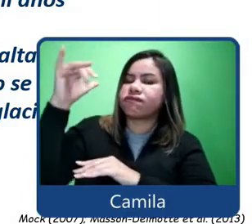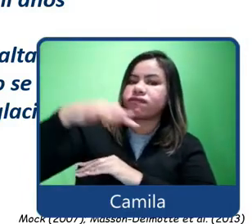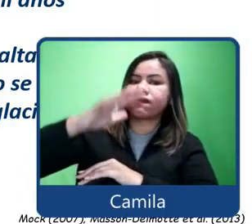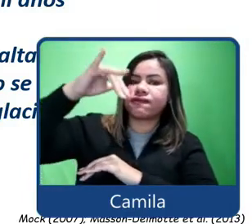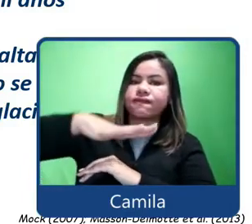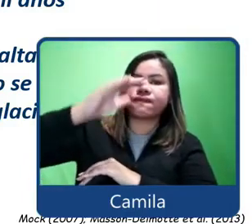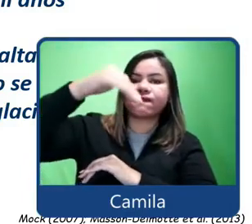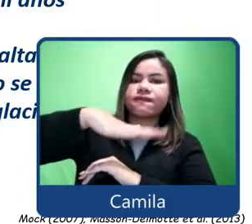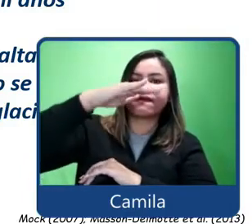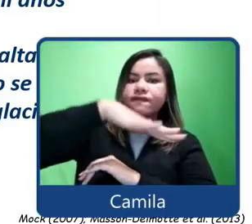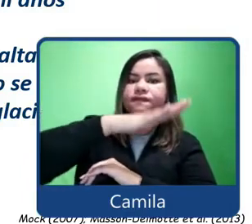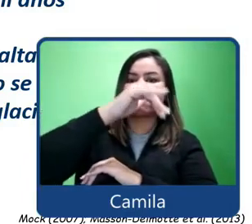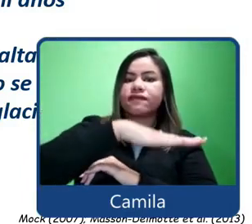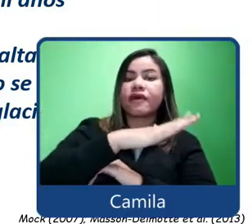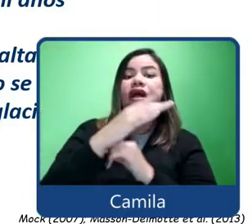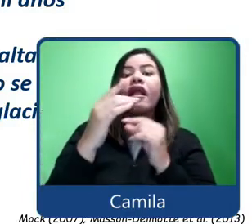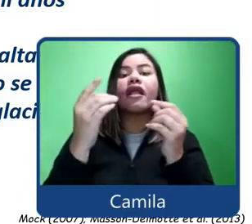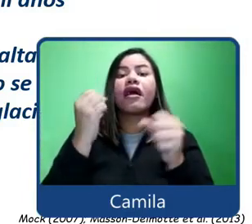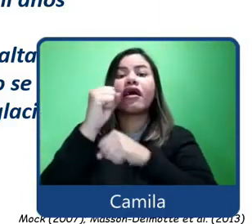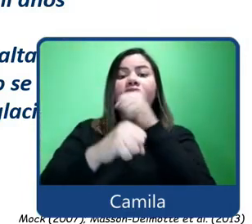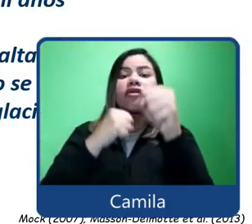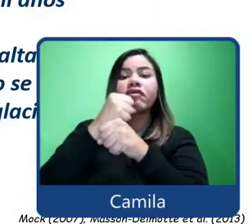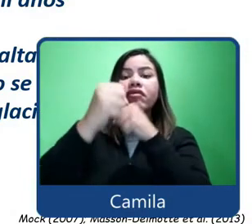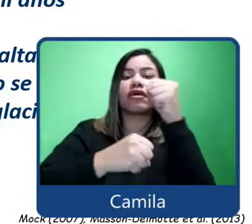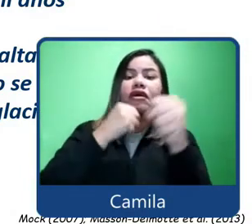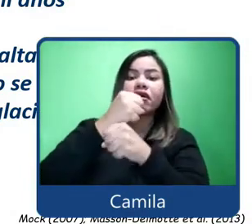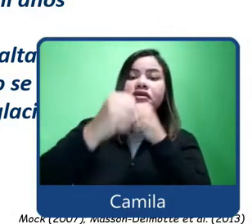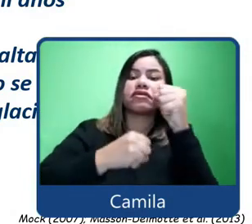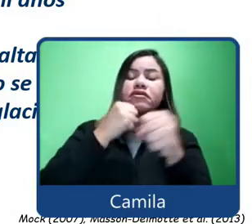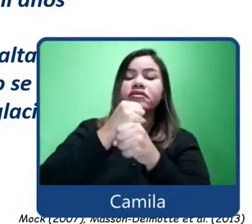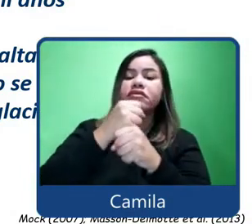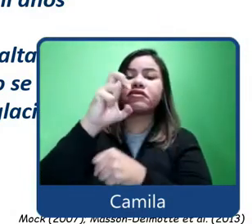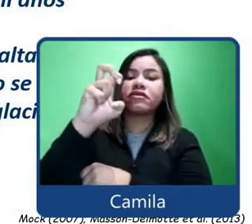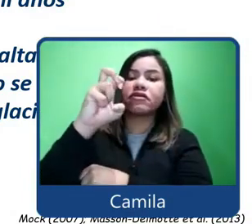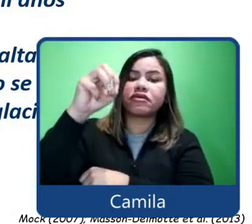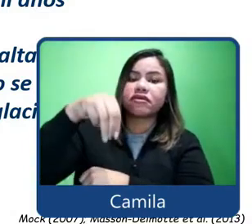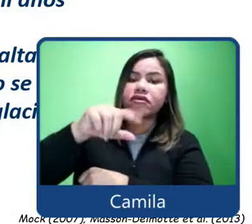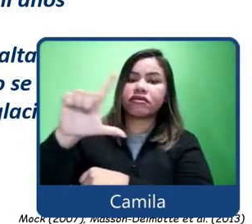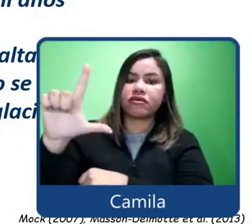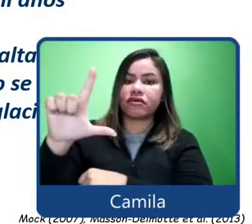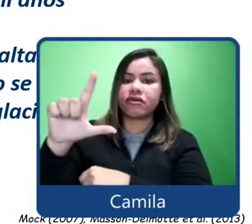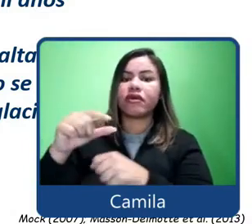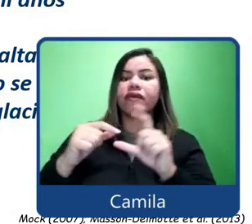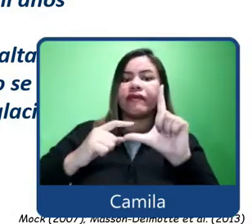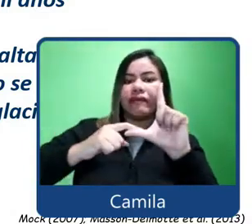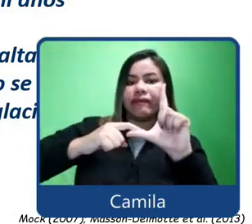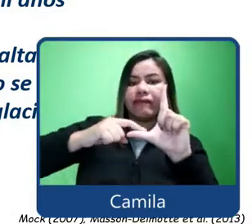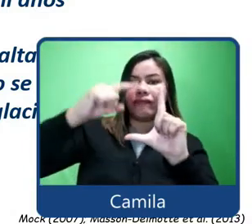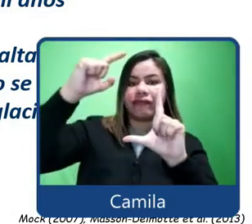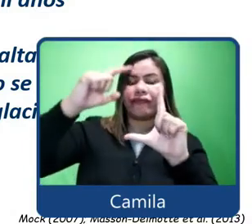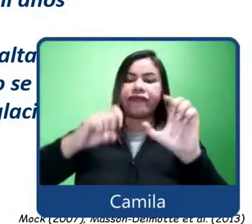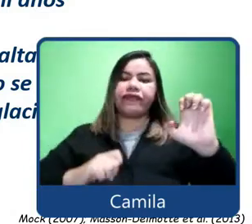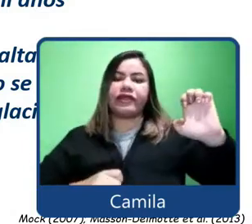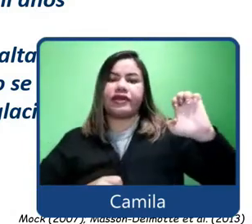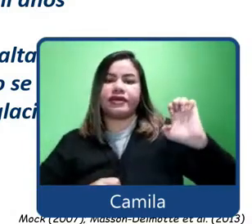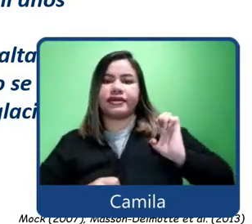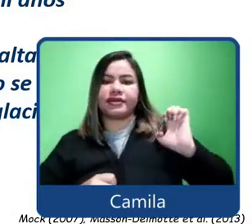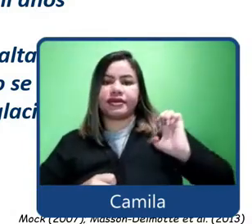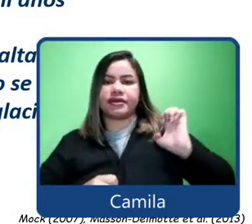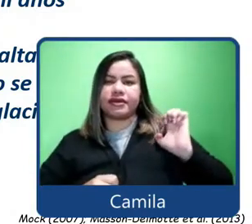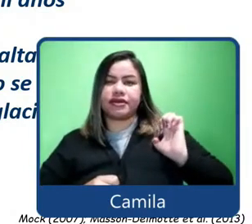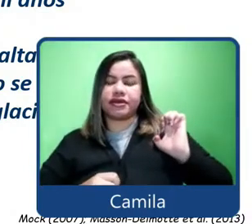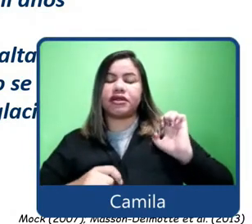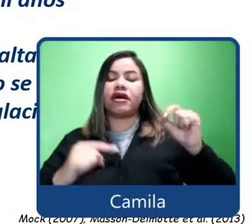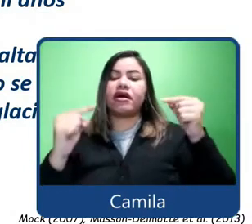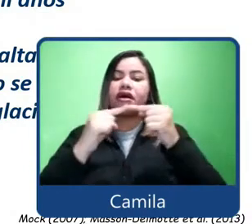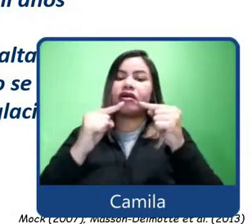nesta figura. Da direita para a esquerda, começamos pela era da altimetria satelital, que vai mais ou menos de 1993 a